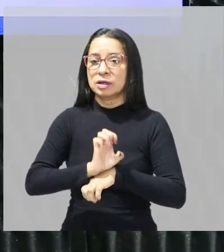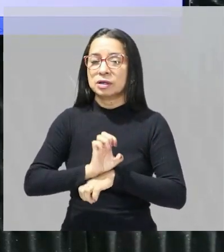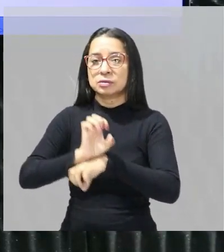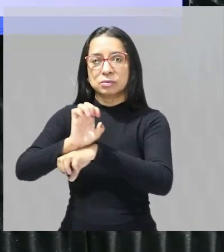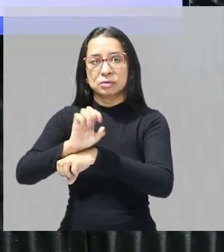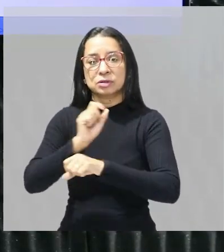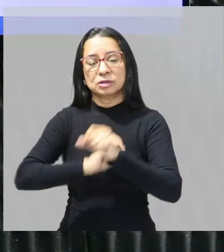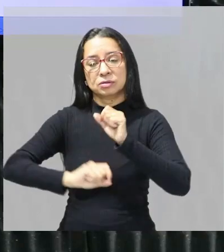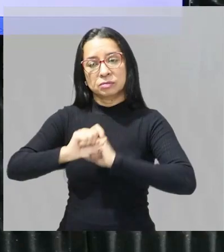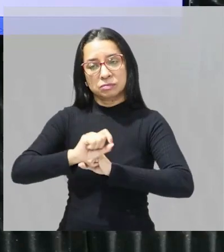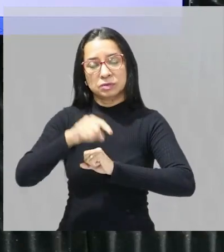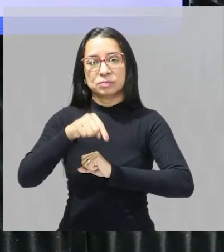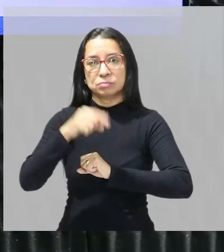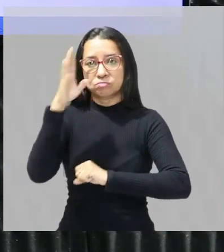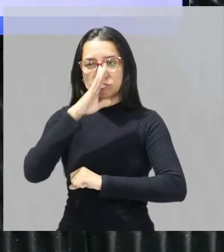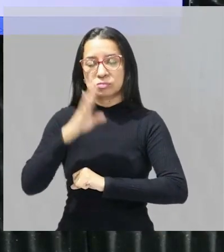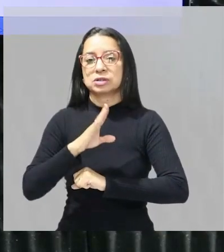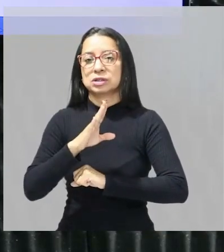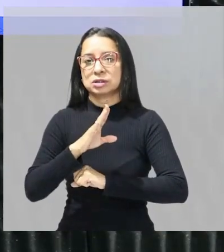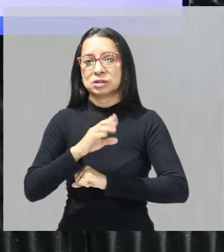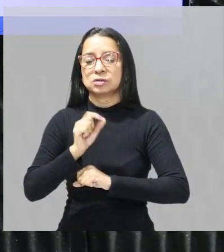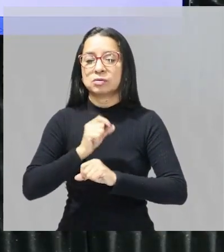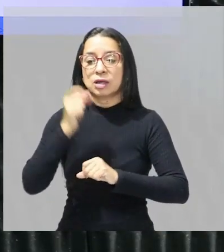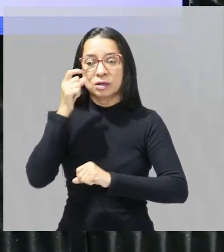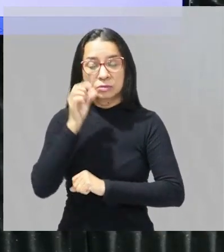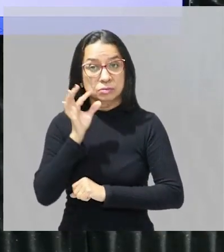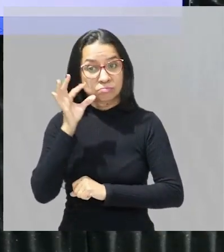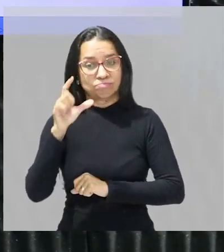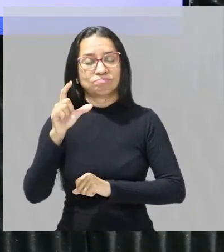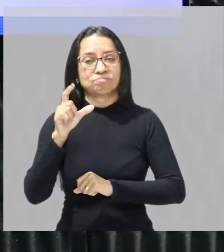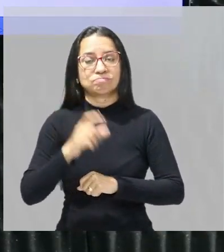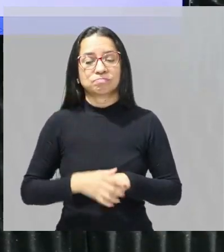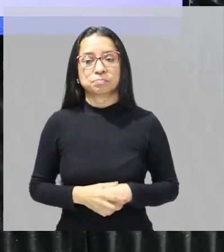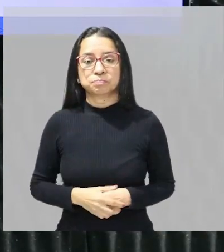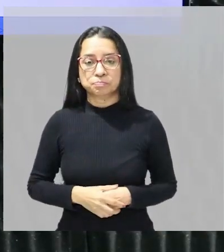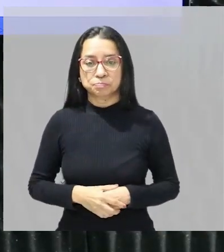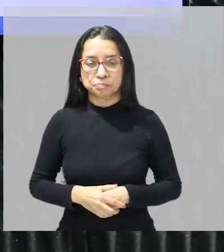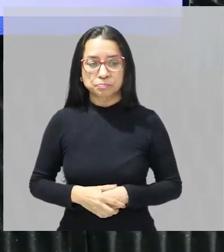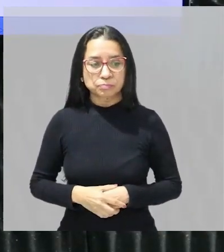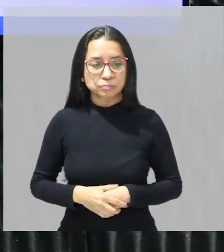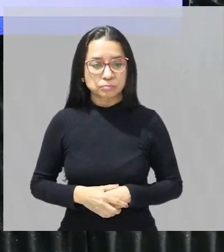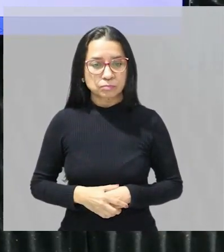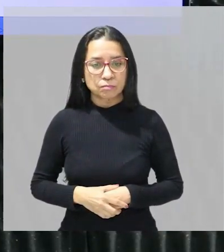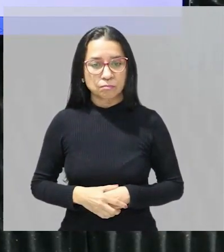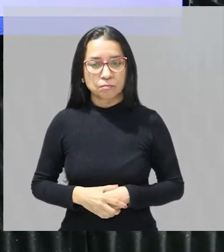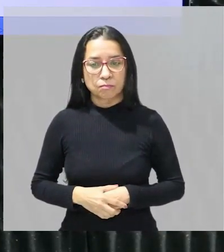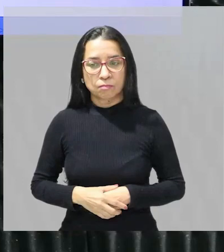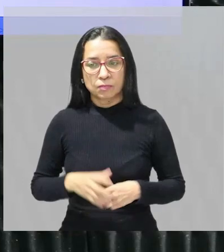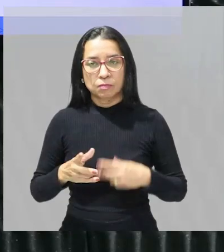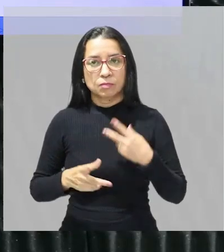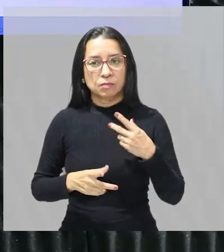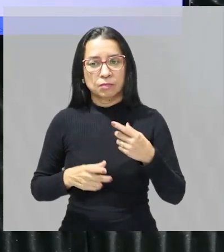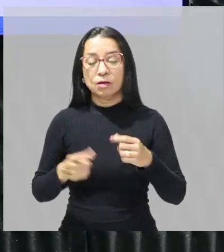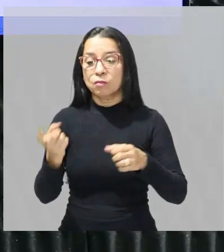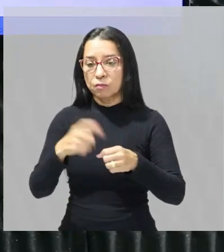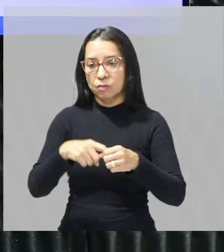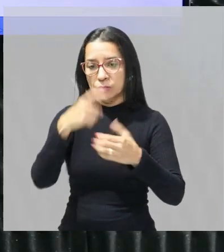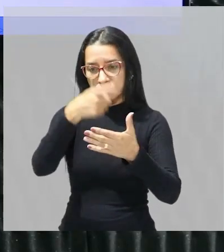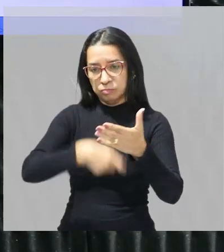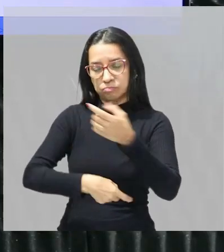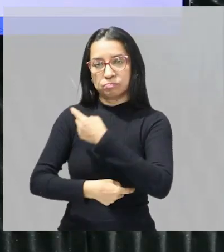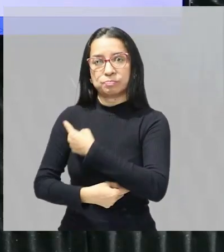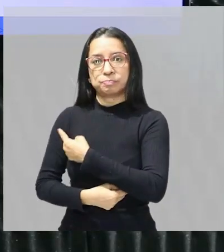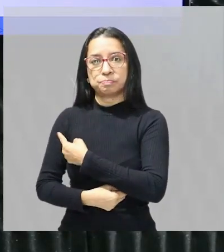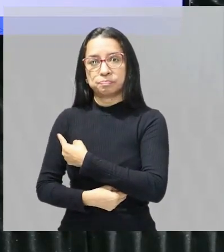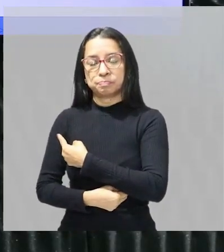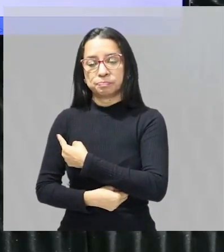se destaca bastante. Volta para cá para o texto. Então, ele fala, né, com esse incrível aumento, que de fato aumentou a produção,